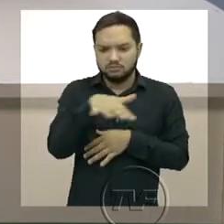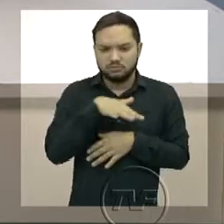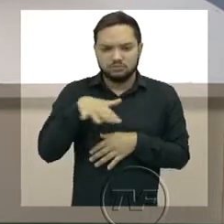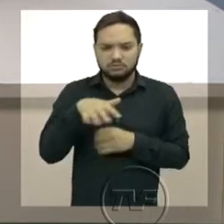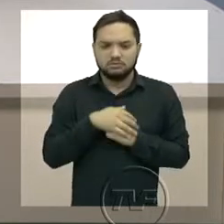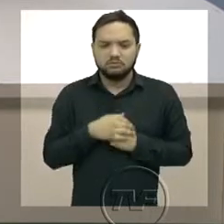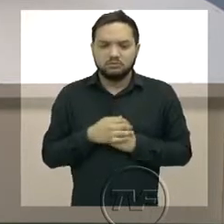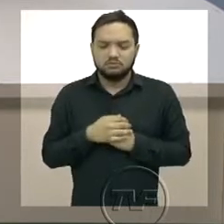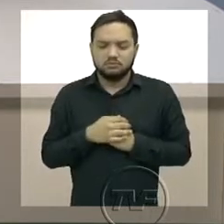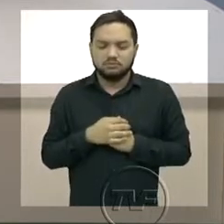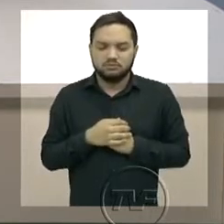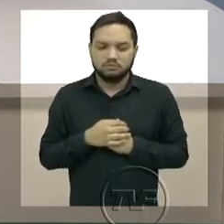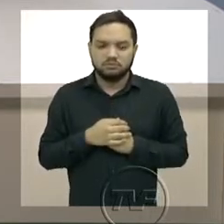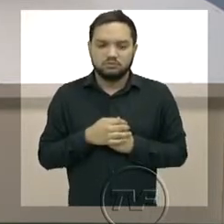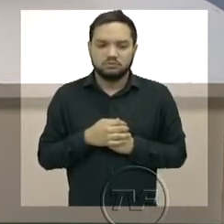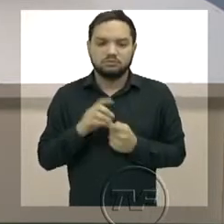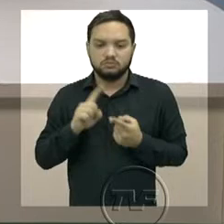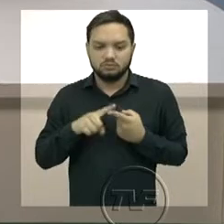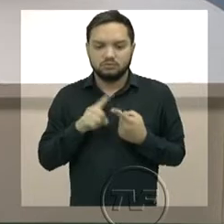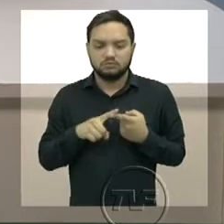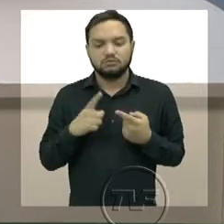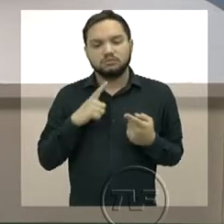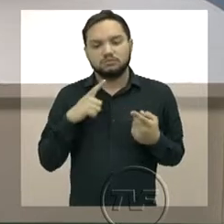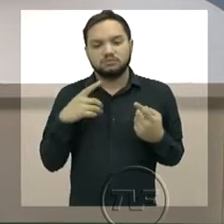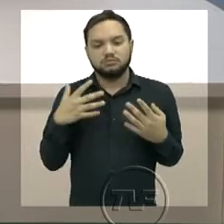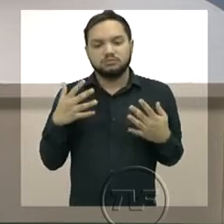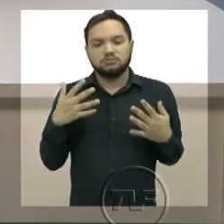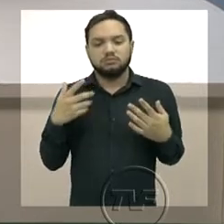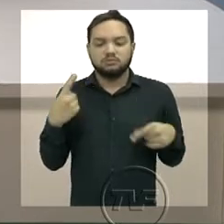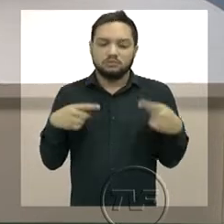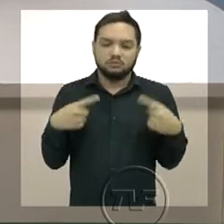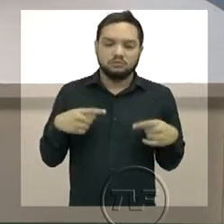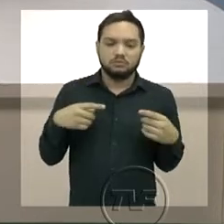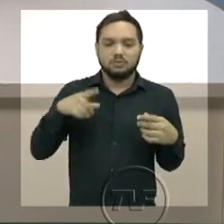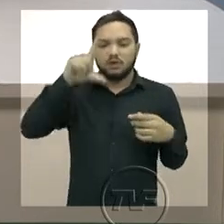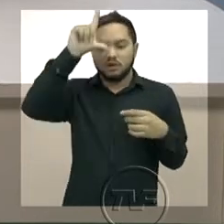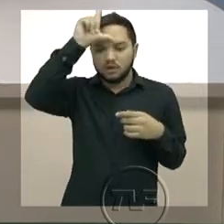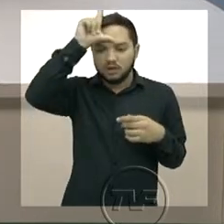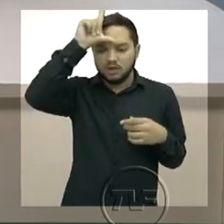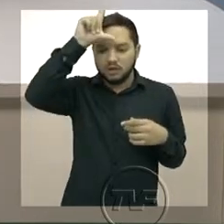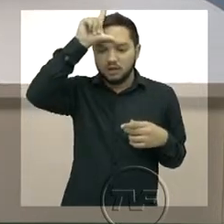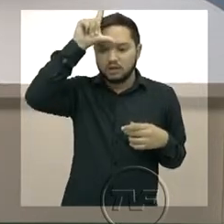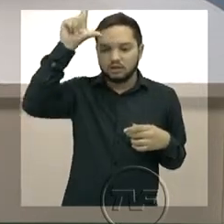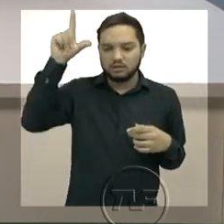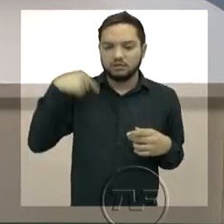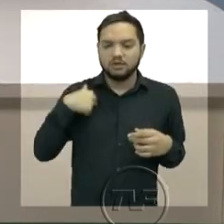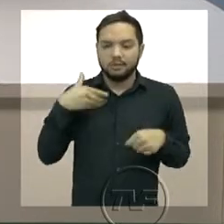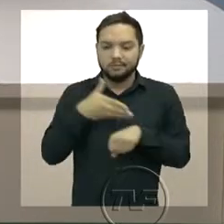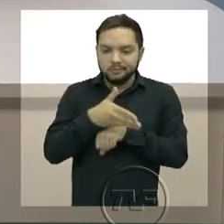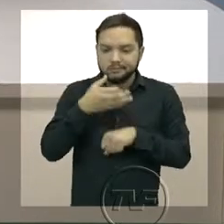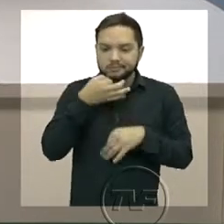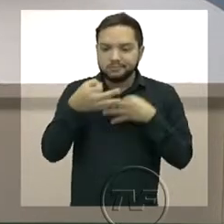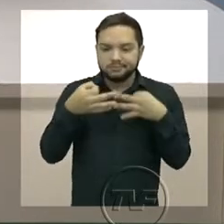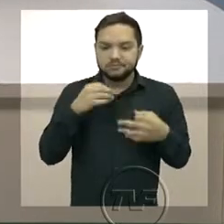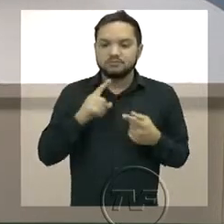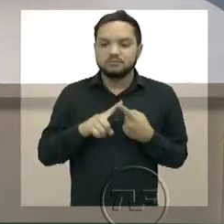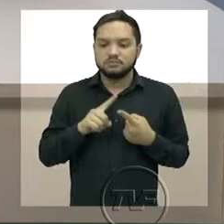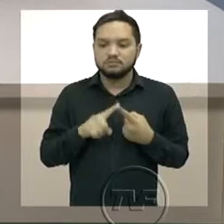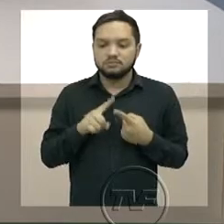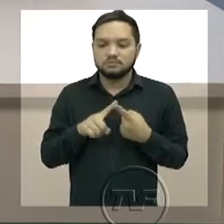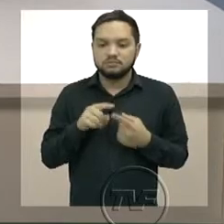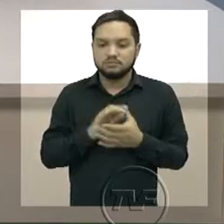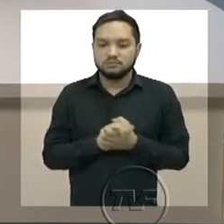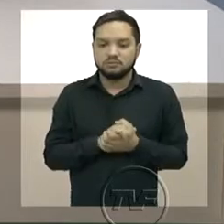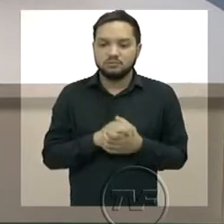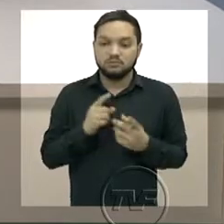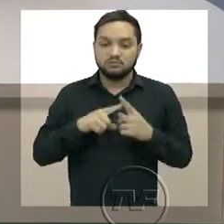Né? Outros detalhes no aspecto da articulação política, com lideranças, você falou uma coisa interessante, com vereadores, com lideranças. Essa né? recuperação da discussão dos